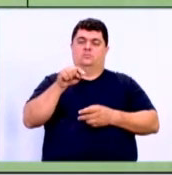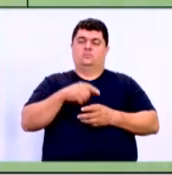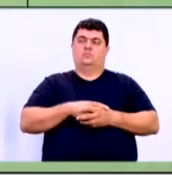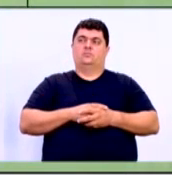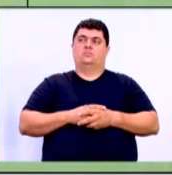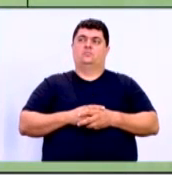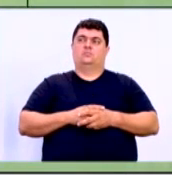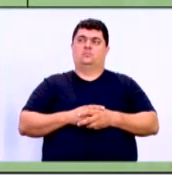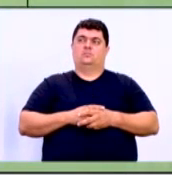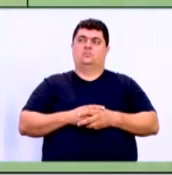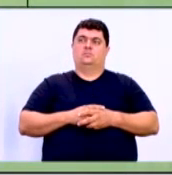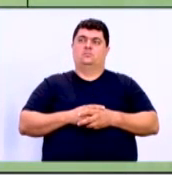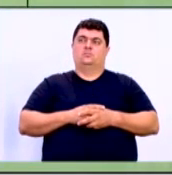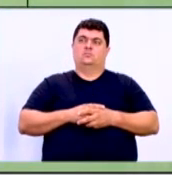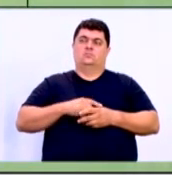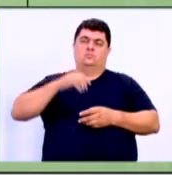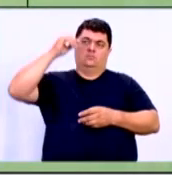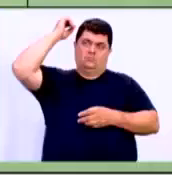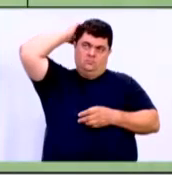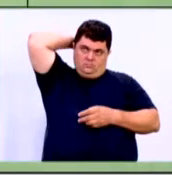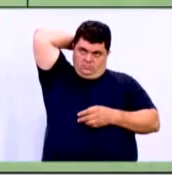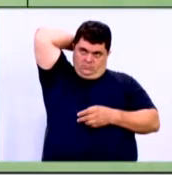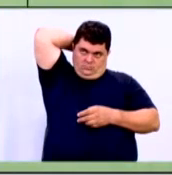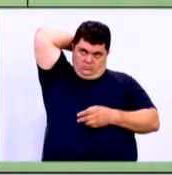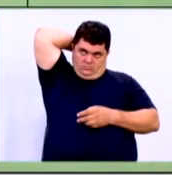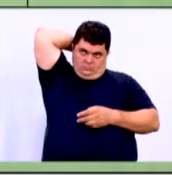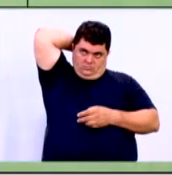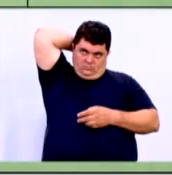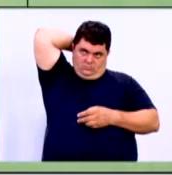180.000. É assim que achamos.